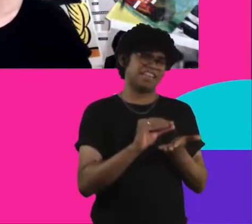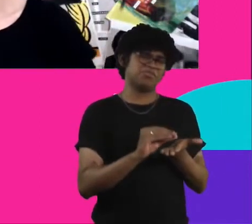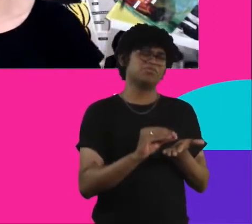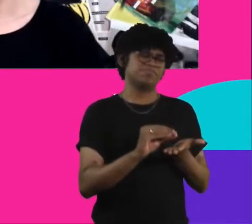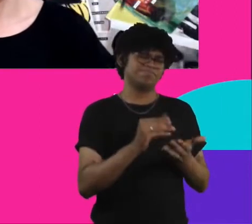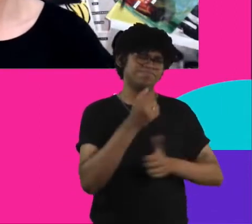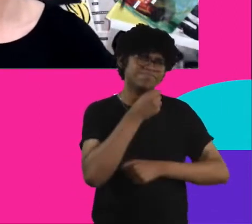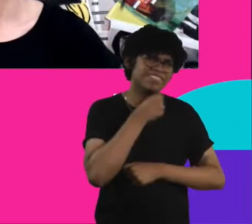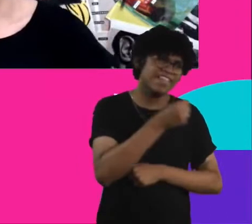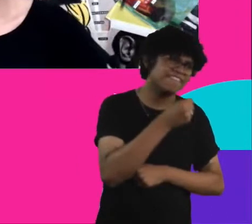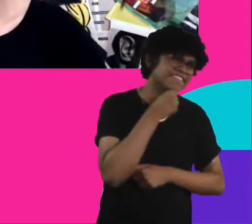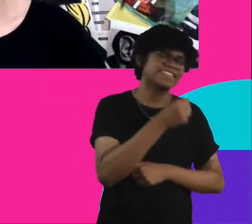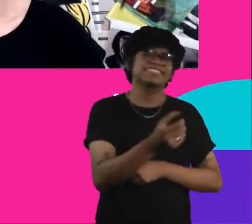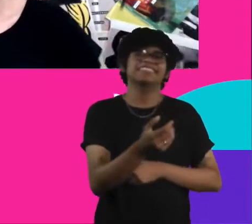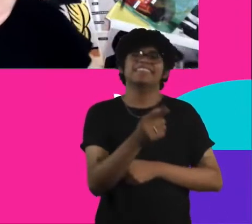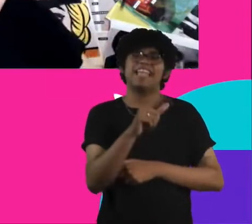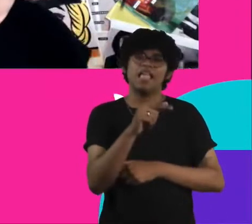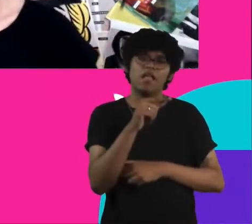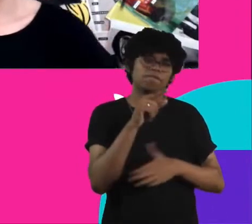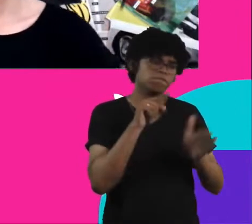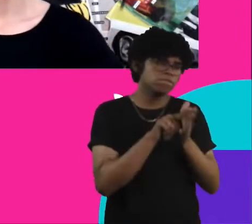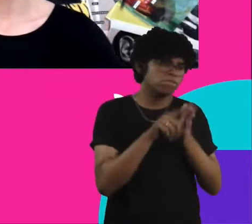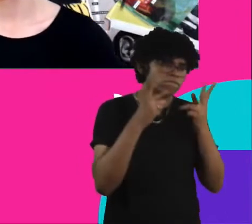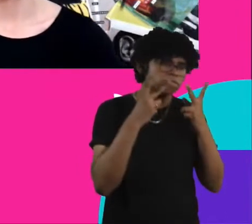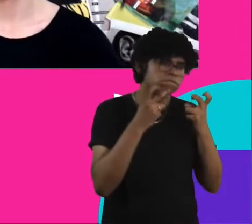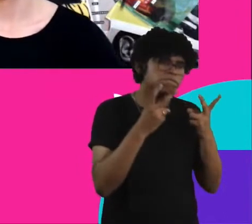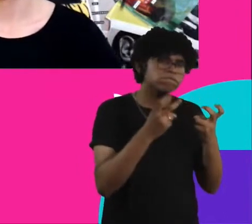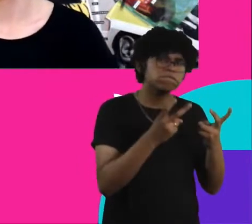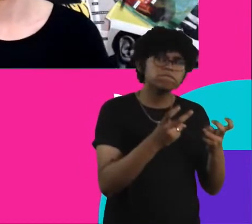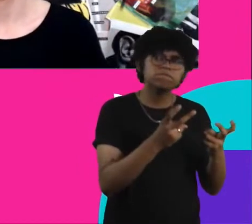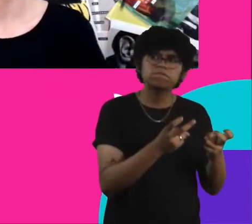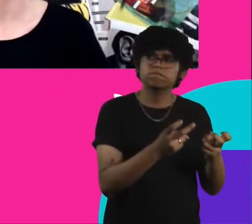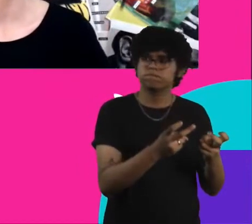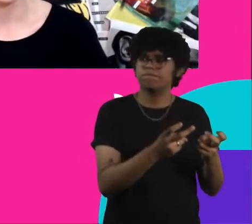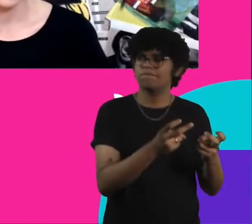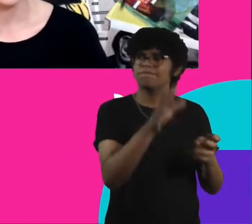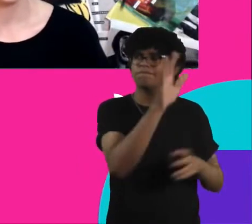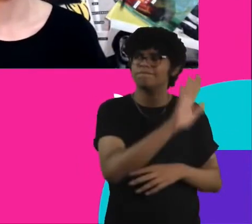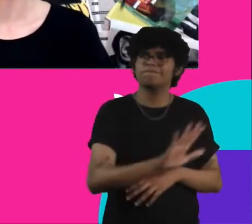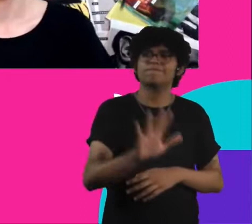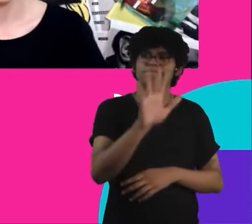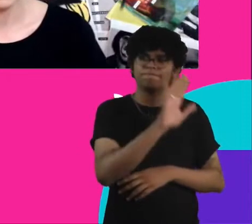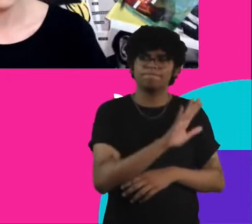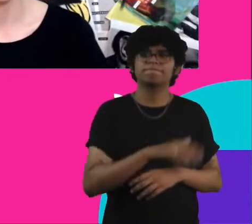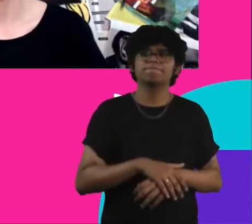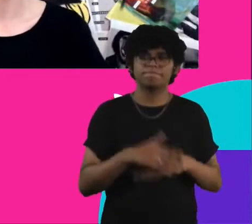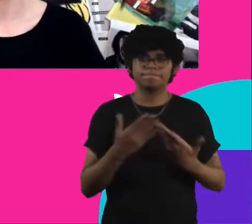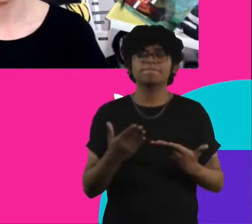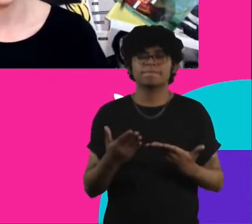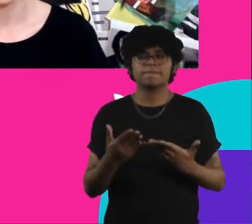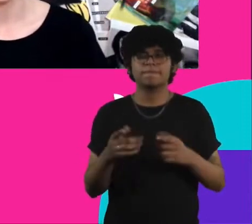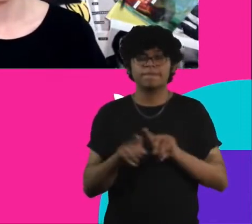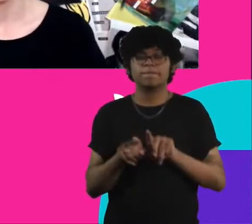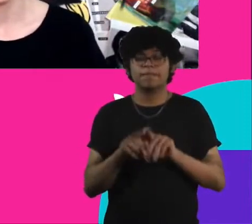muita entrevista, com muita investigação de cenários. Então, para acabar de falar e devolver para você, eu vou levar para você